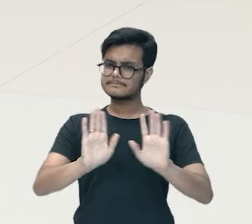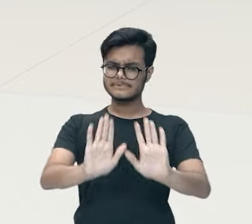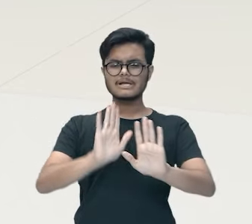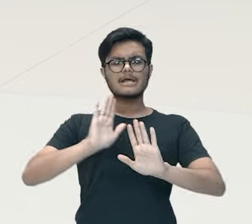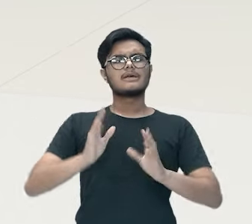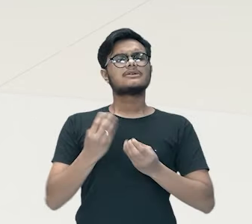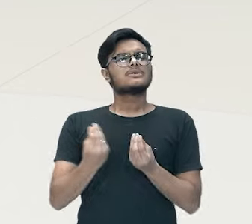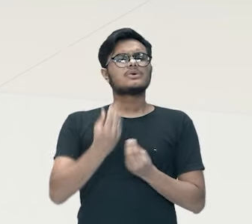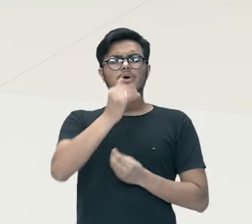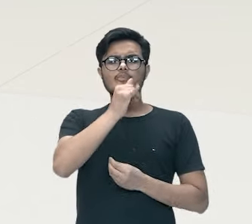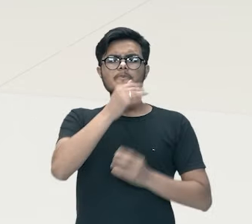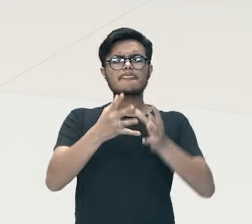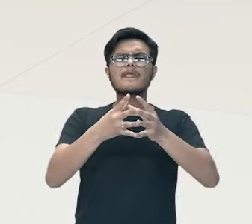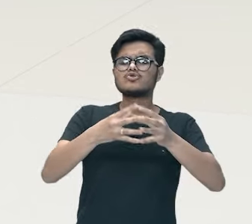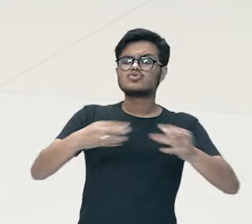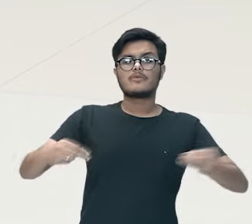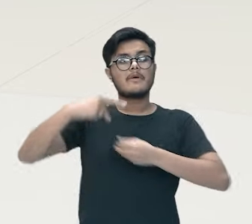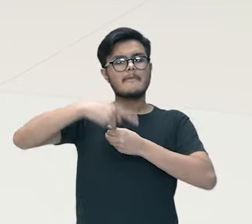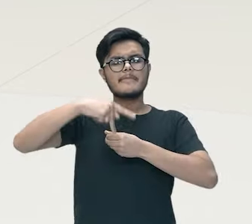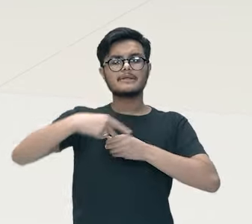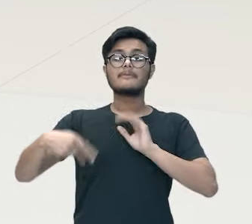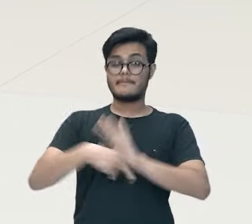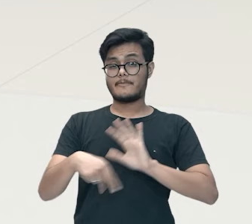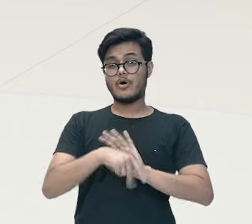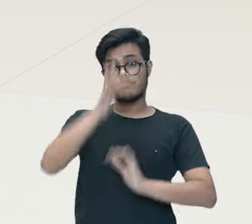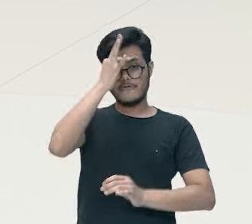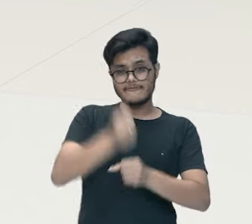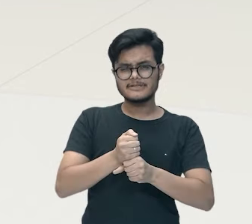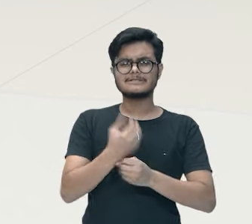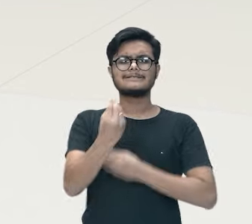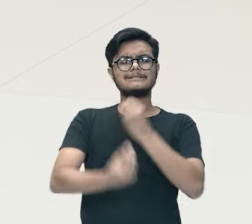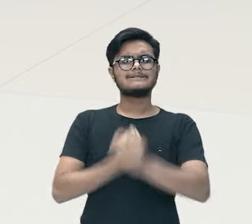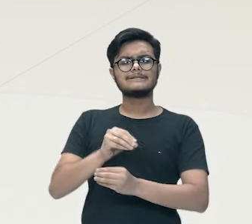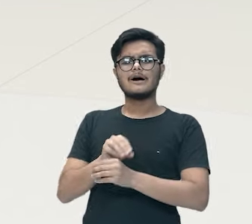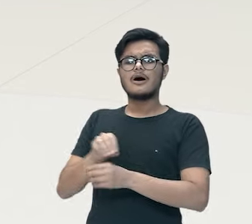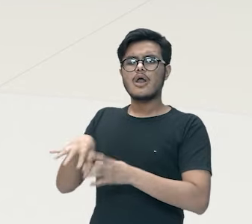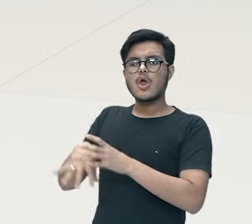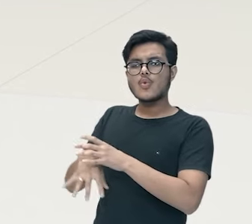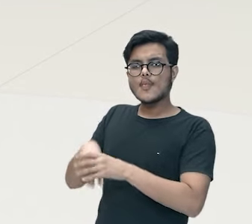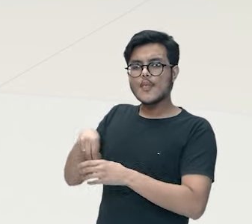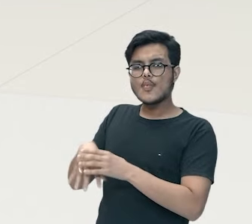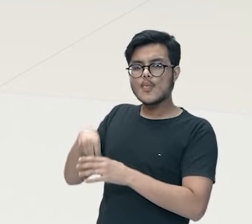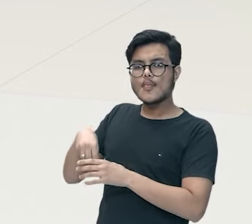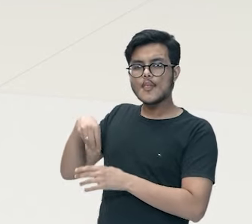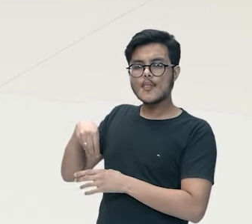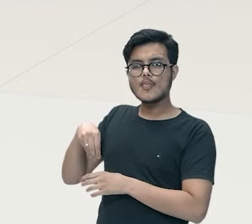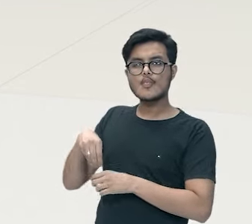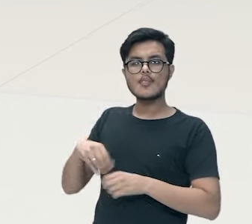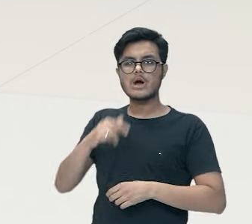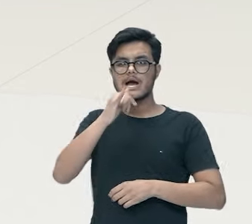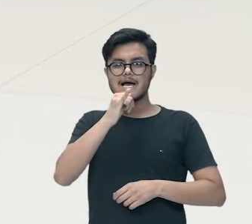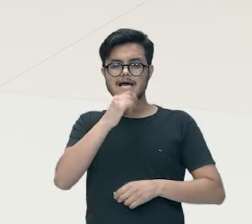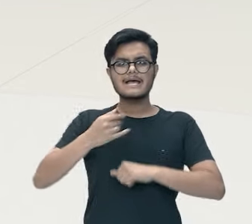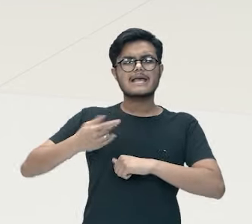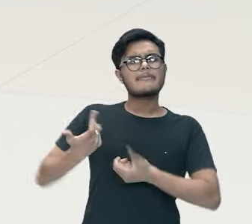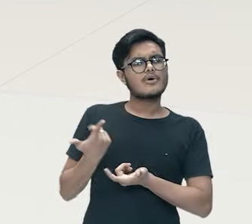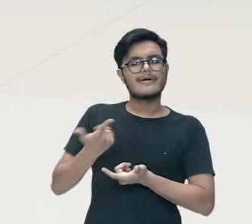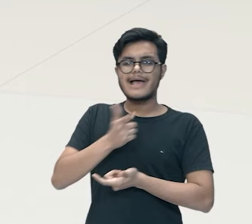de destilação fracionada, então é um processo físico para retirar esses hidrocarbonetos de dentro lá daquele